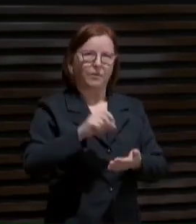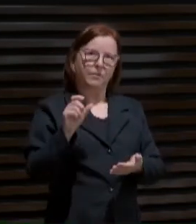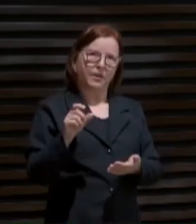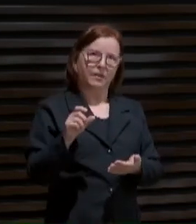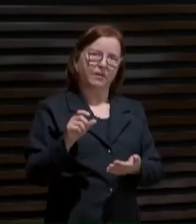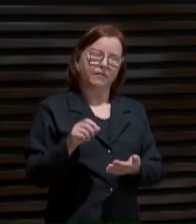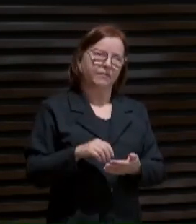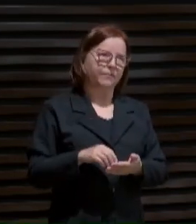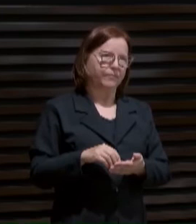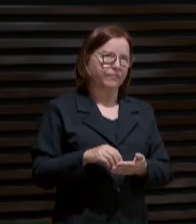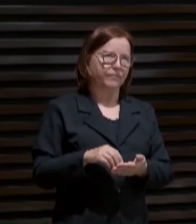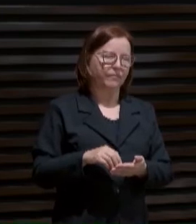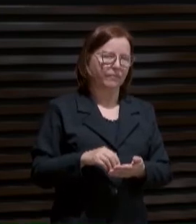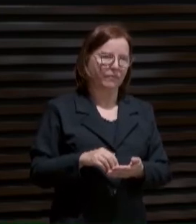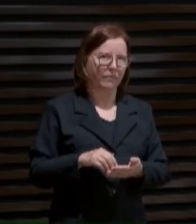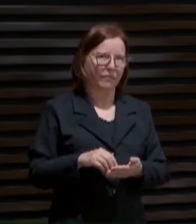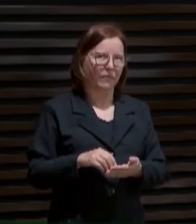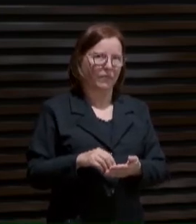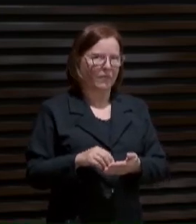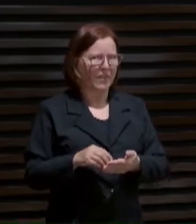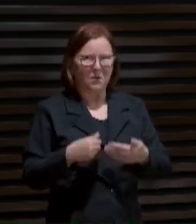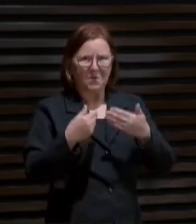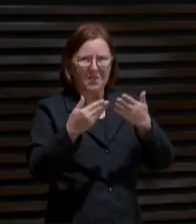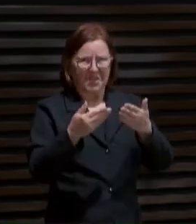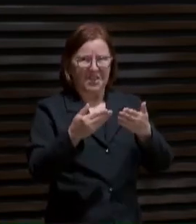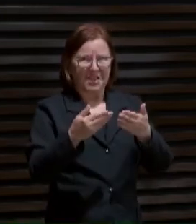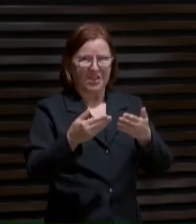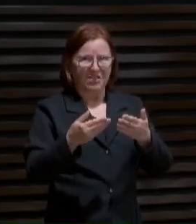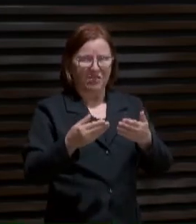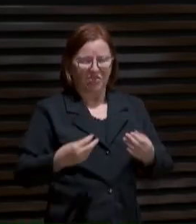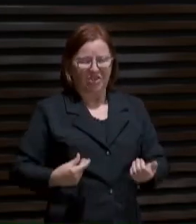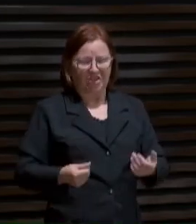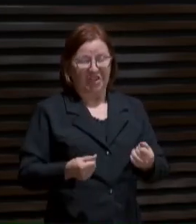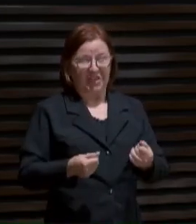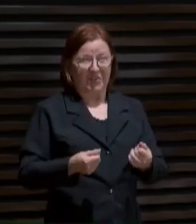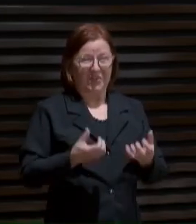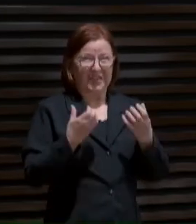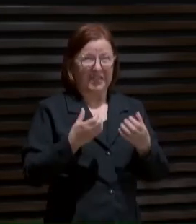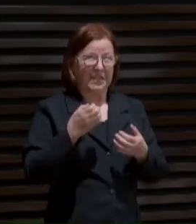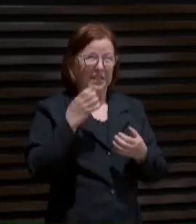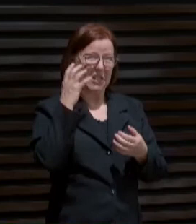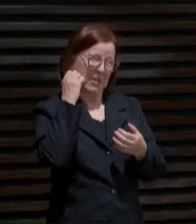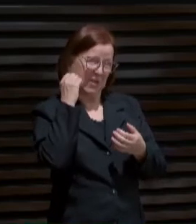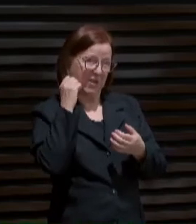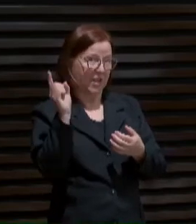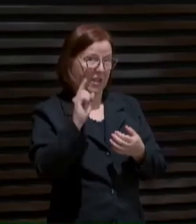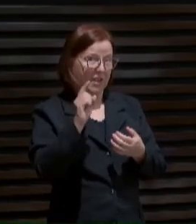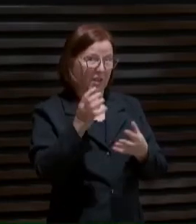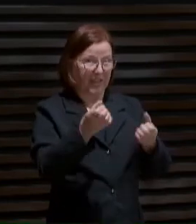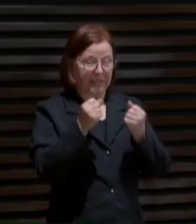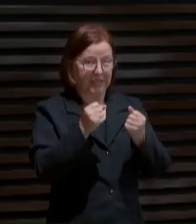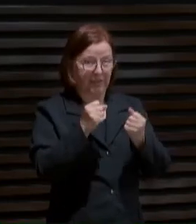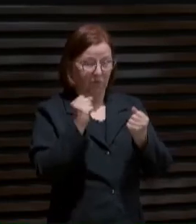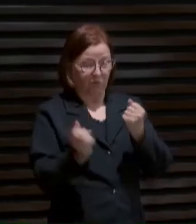prejudicado não emprestando o seu dinheiro visando lucro nem aceitando suborno contra o inocente